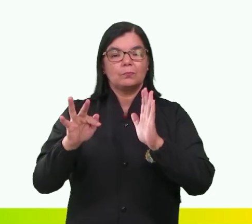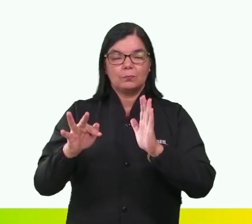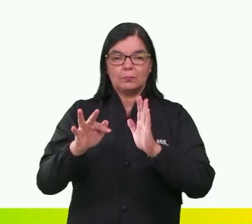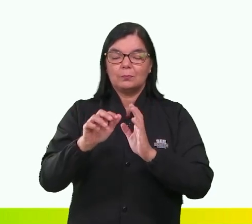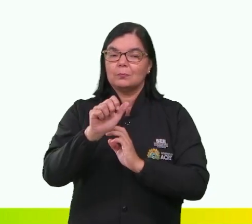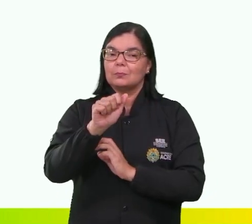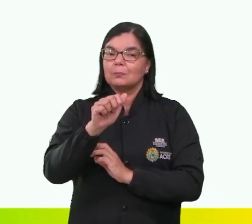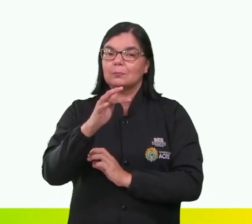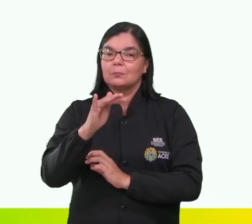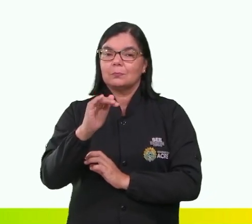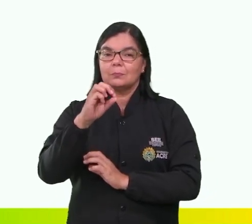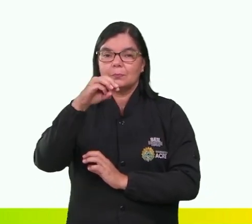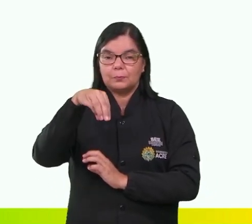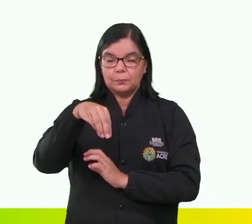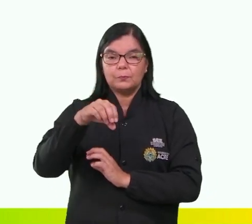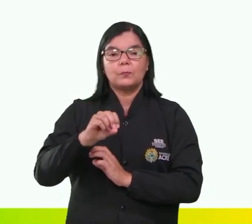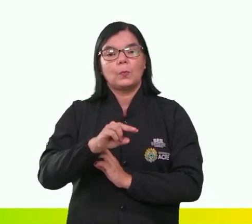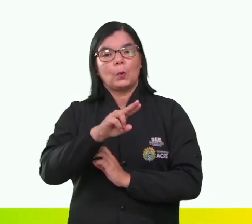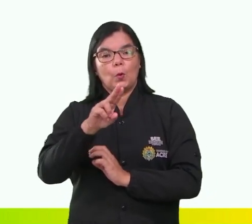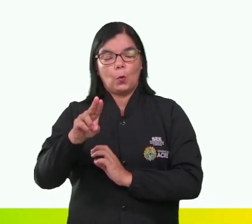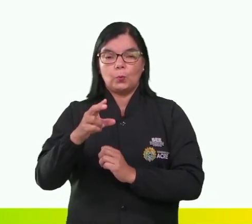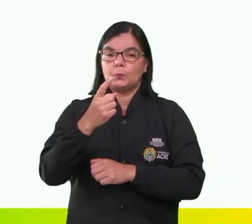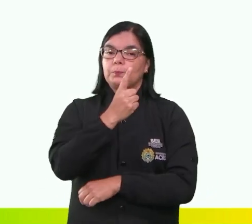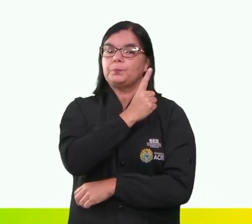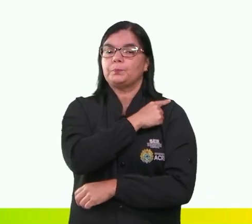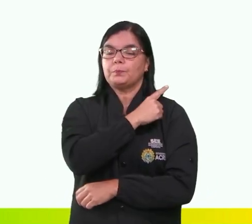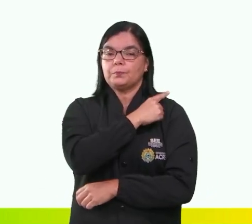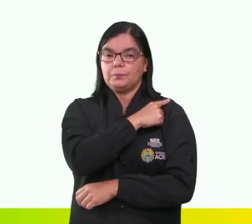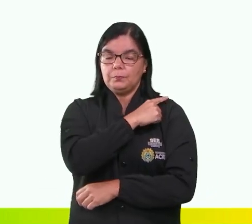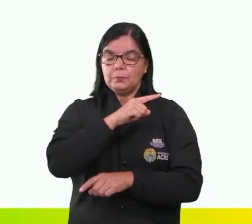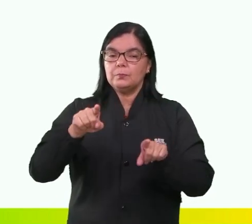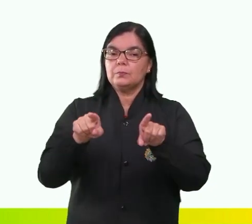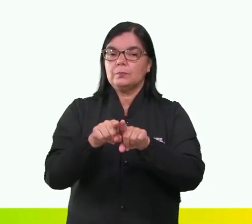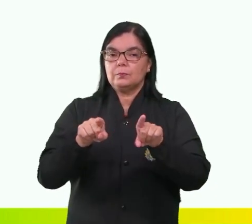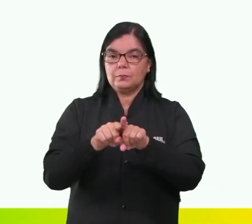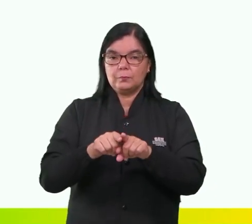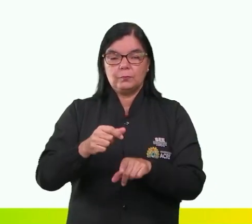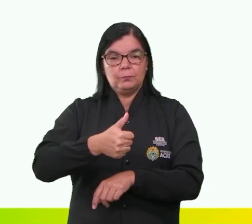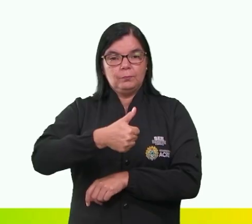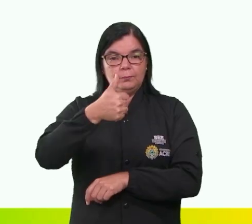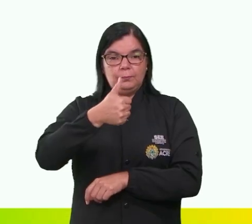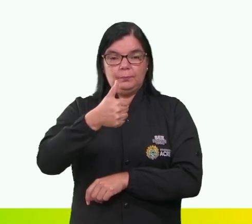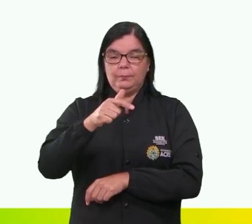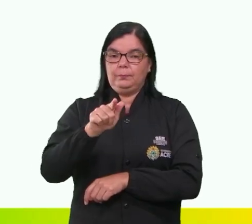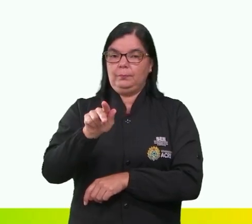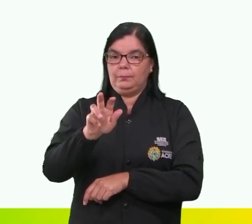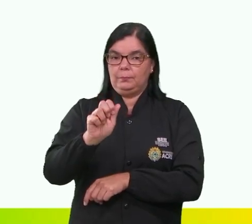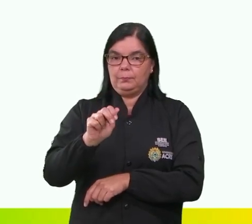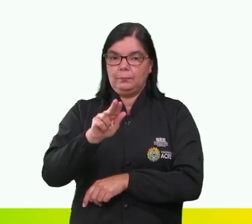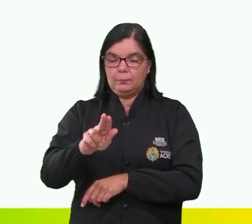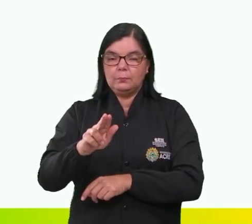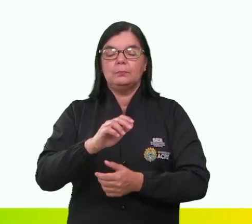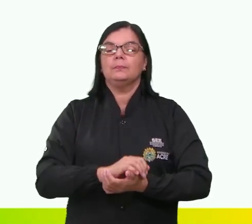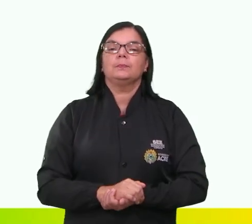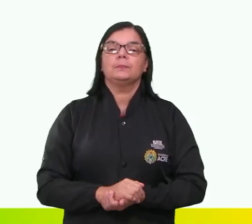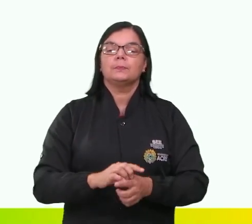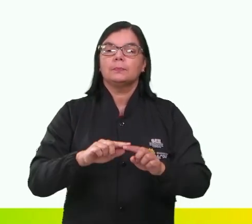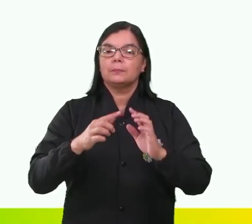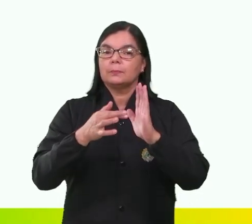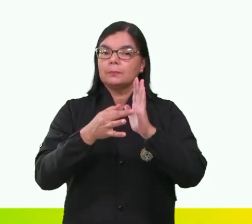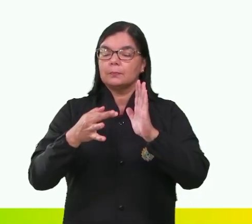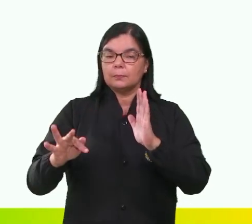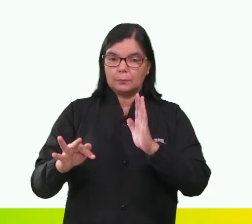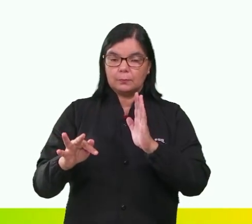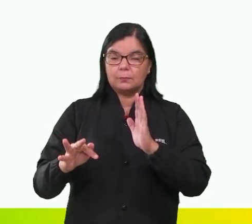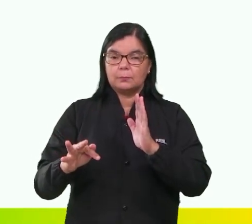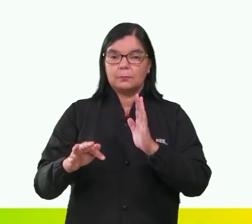afim, ou uma função do primeiro grau, devido ao grau da sua função não